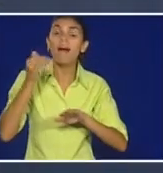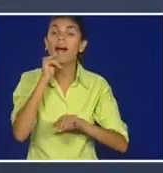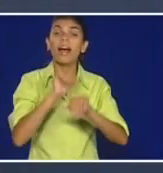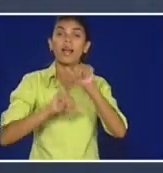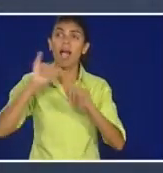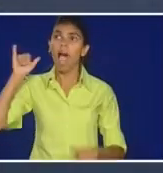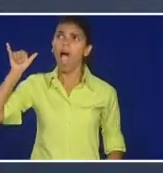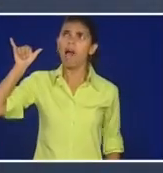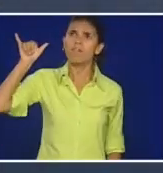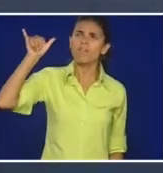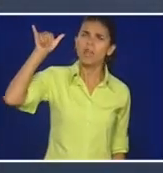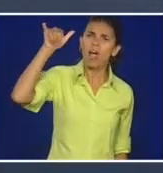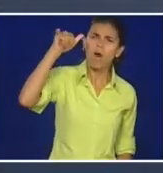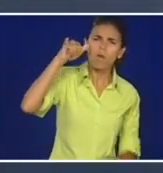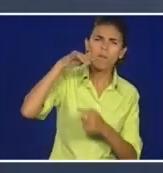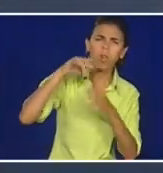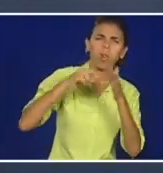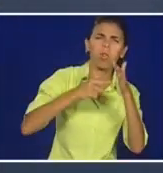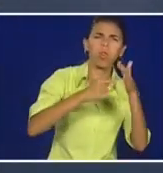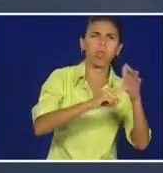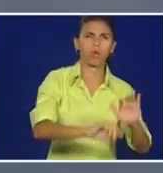altos, como a turbina de um avião.